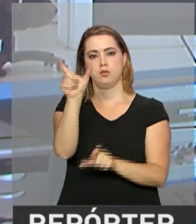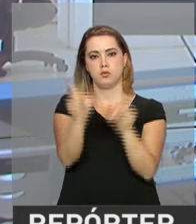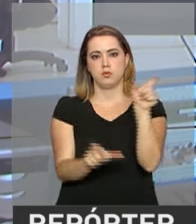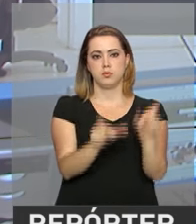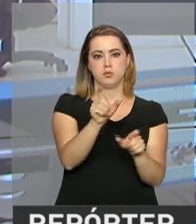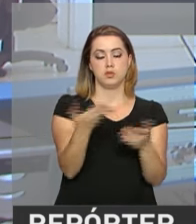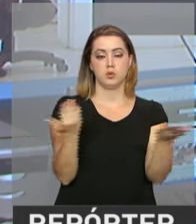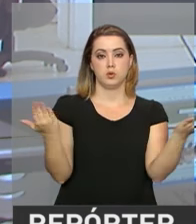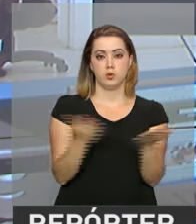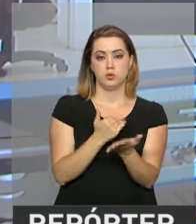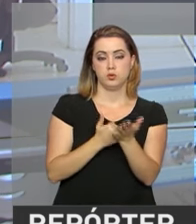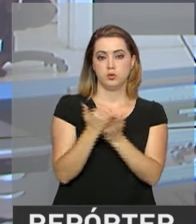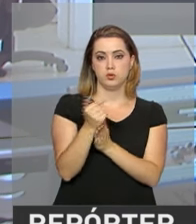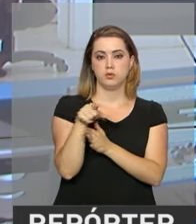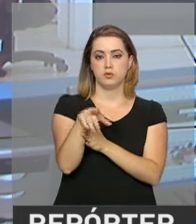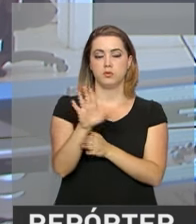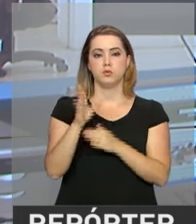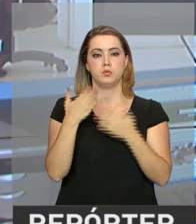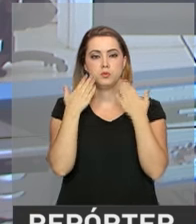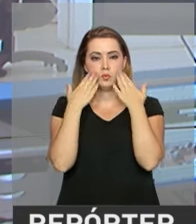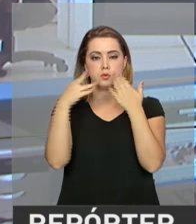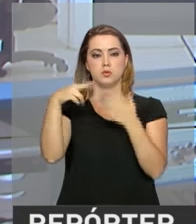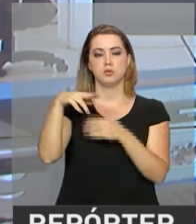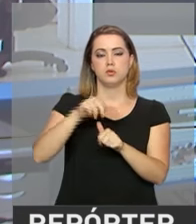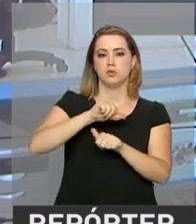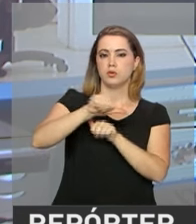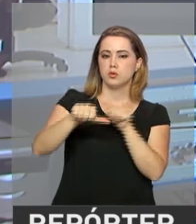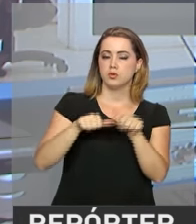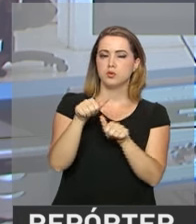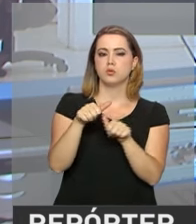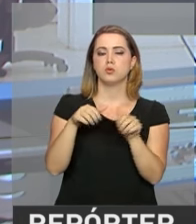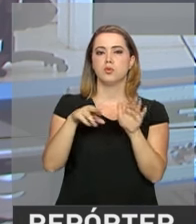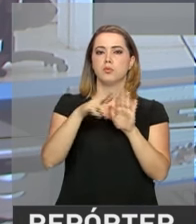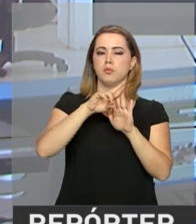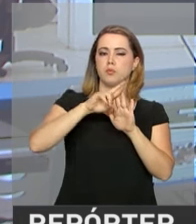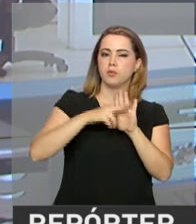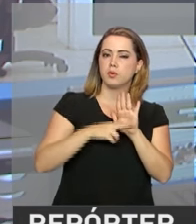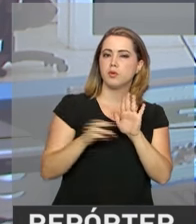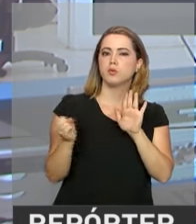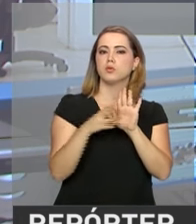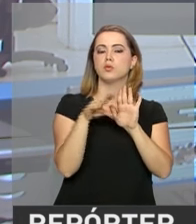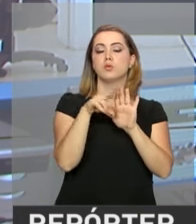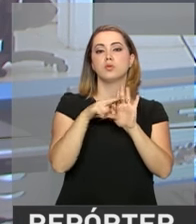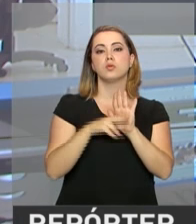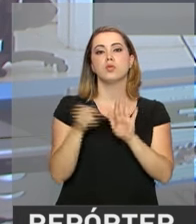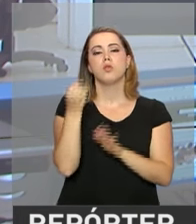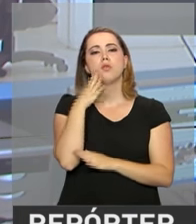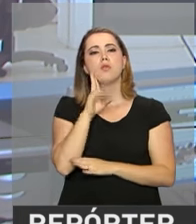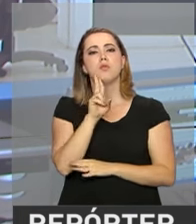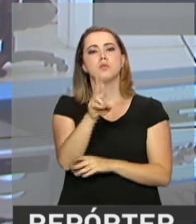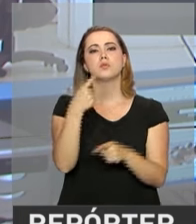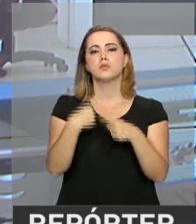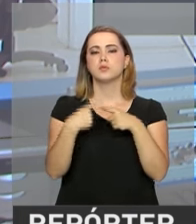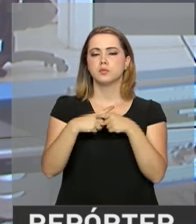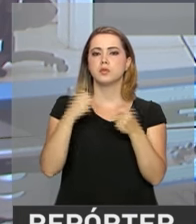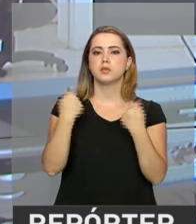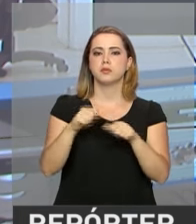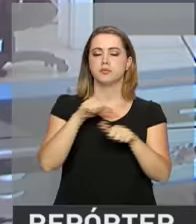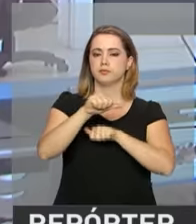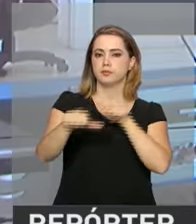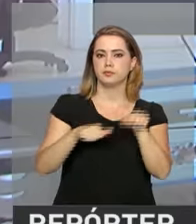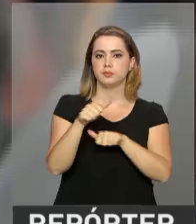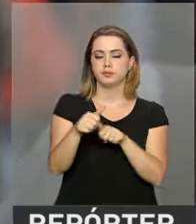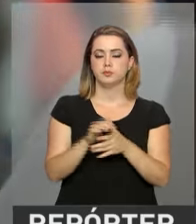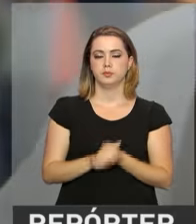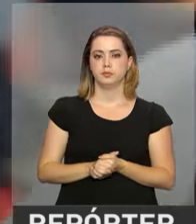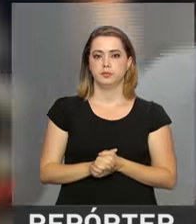vamos exibir aqui reportagens especiais sobre a reforma da Previdência na primeira delas vamos ver por é preciso